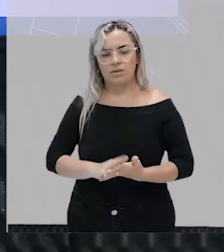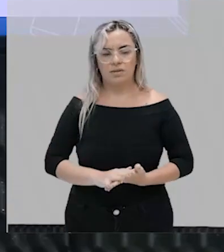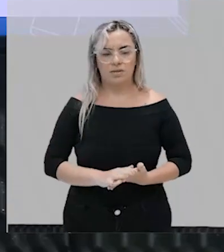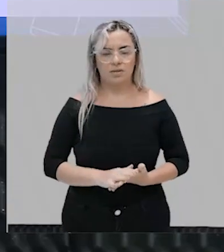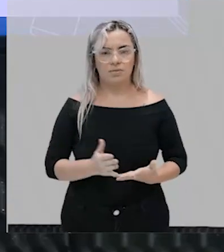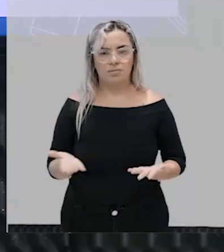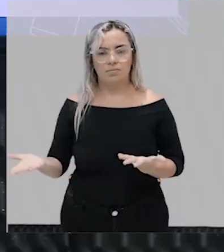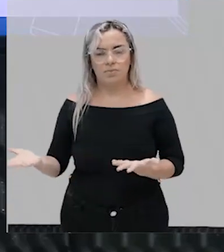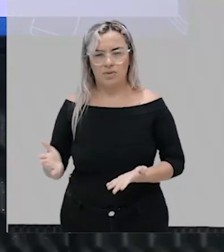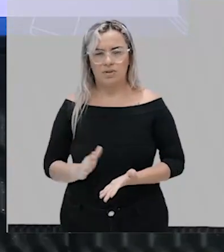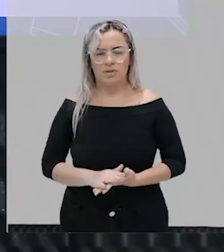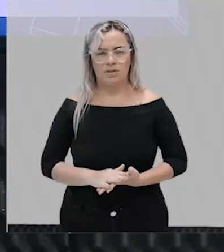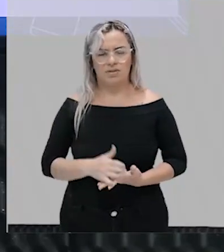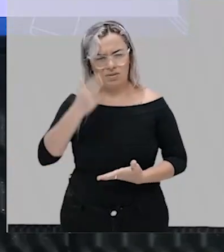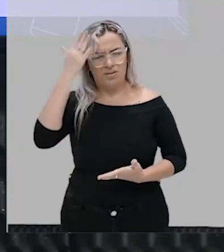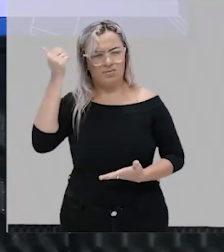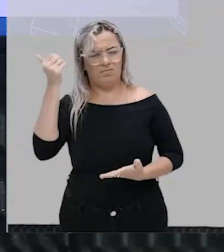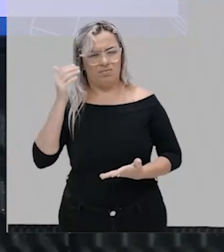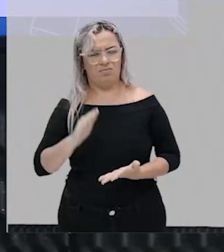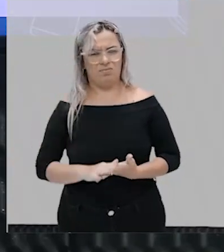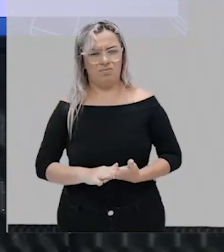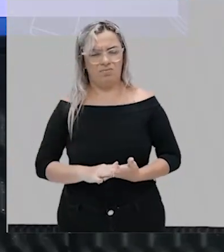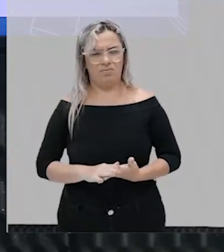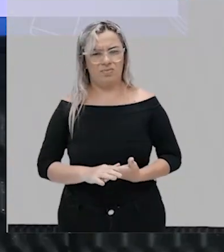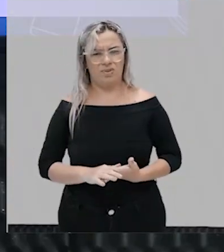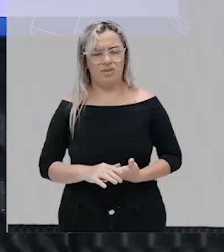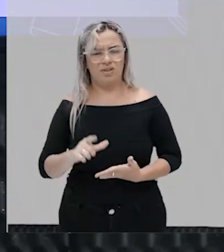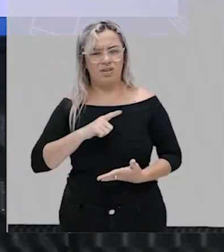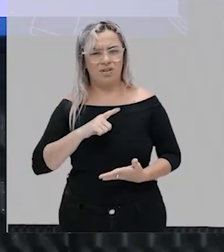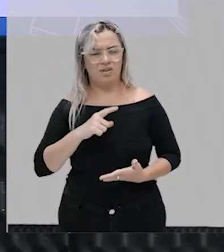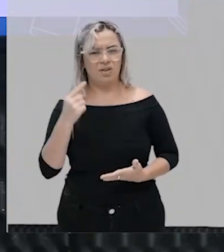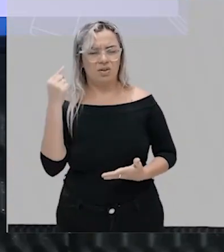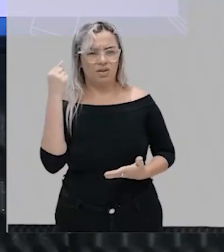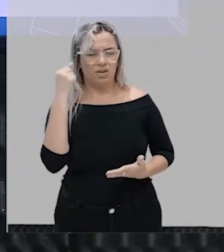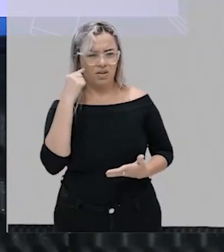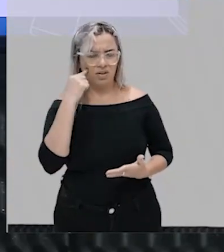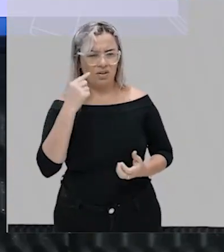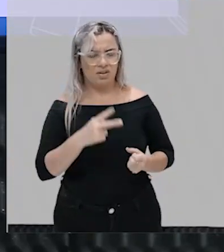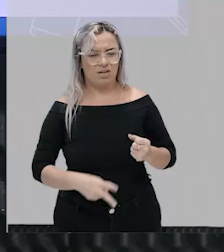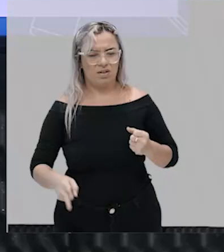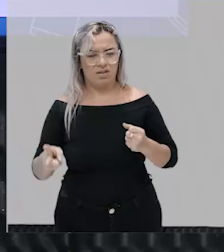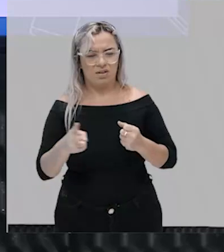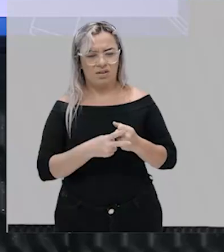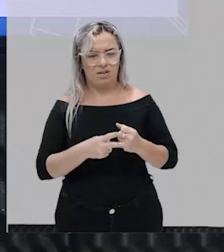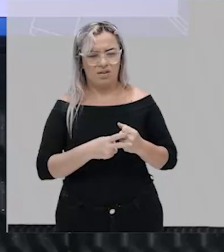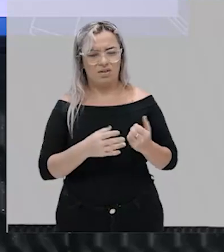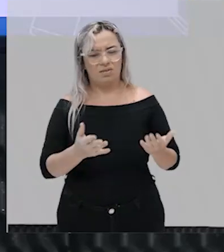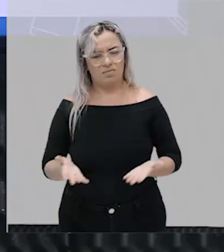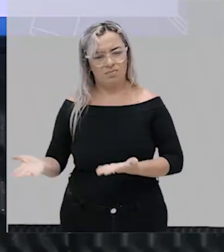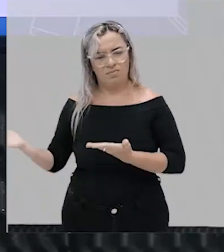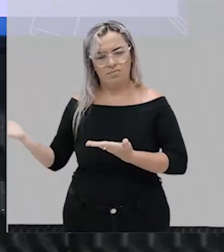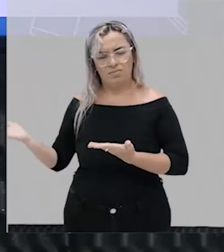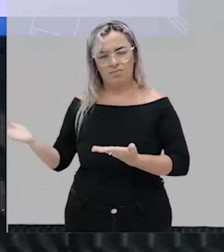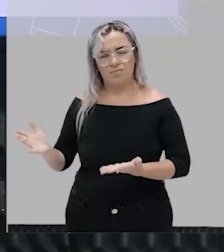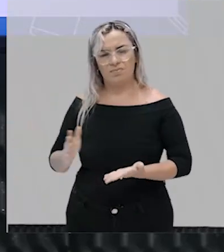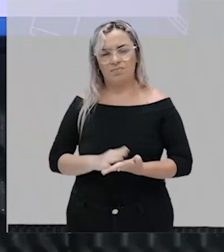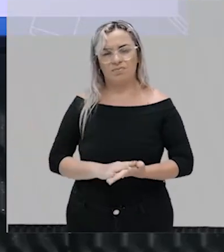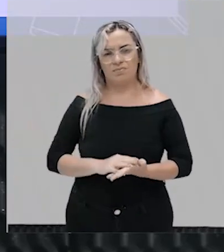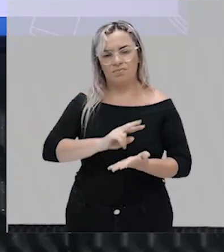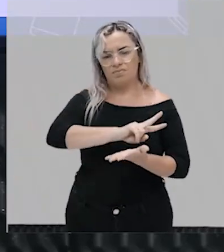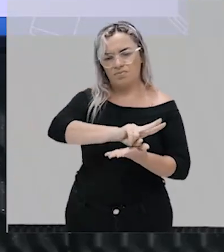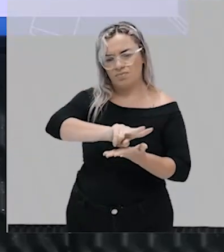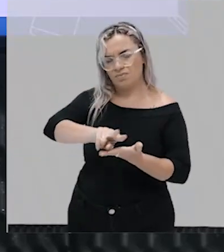A, B, C, D ou E. Você está com dúvidas em relação aos verbos manter, repor e